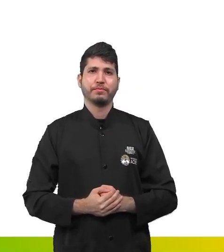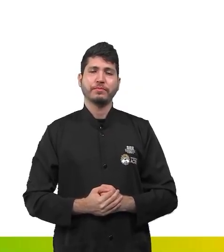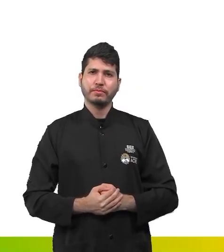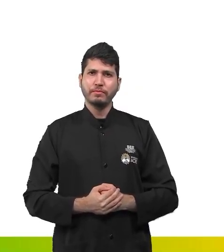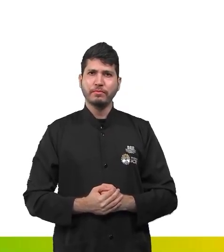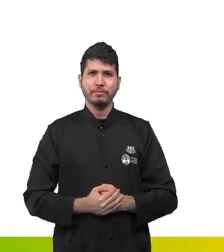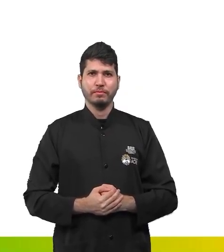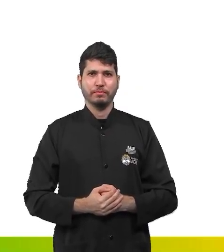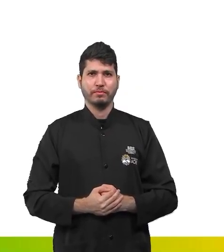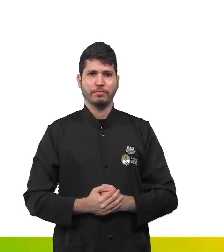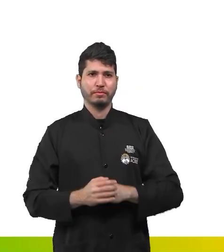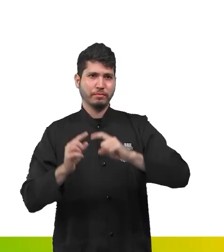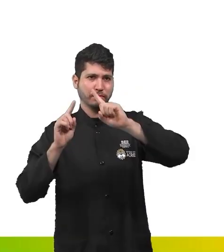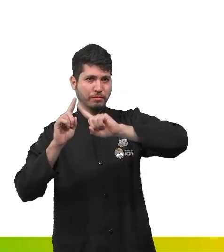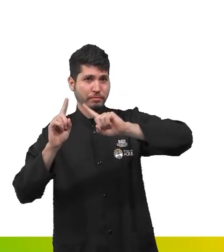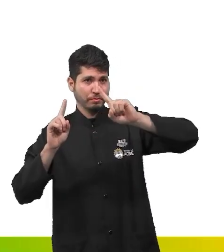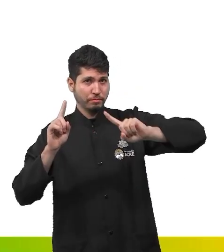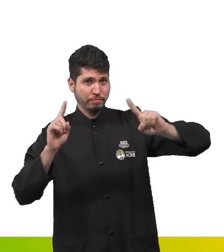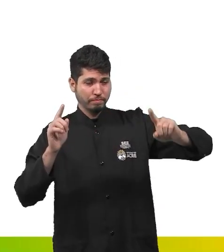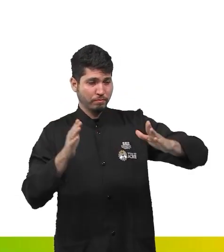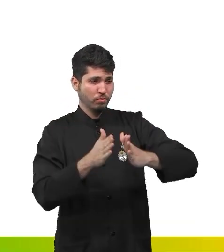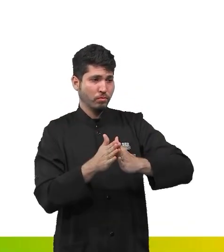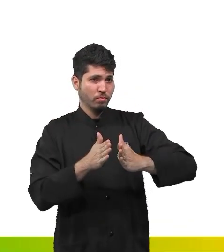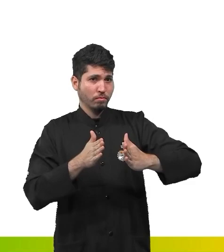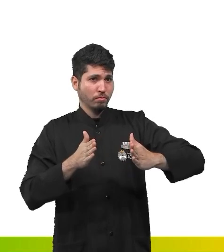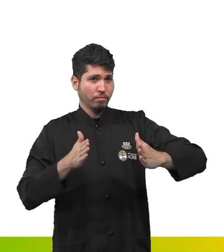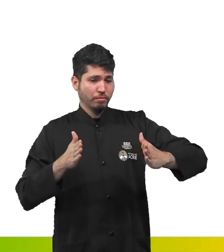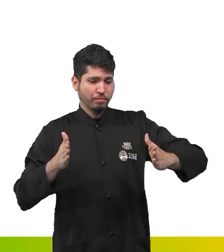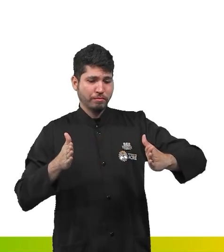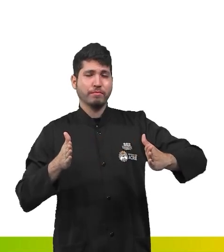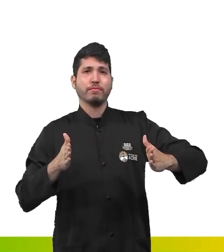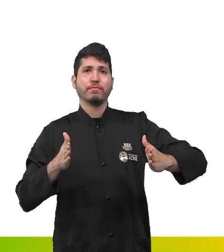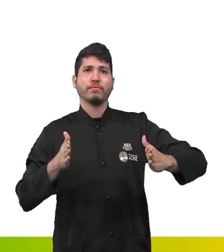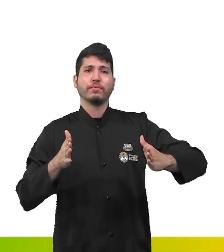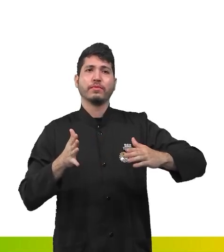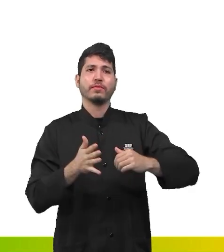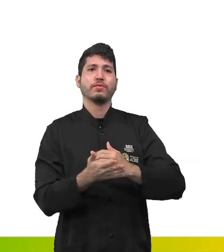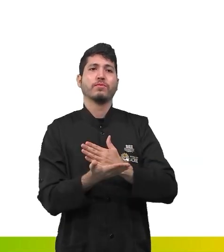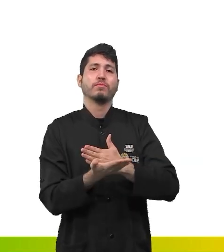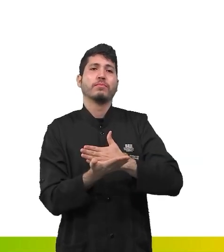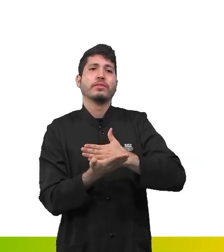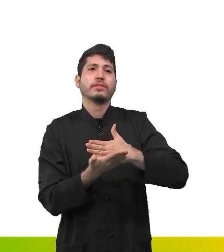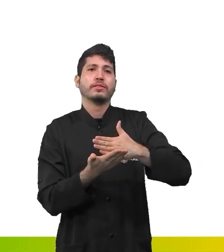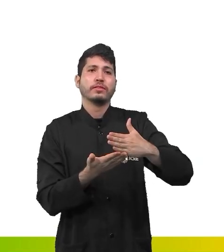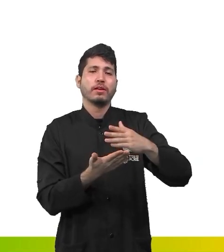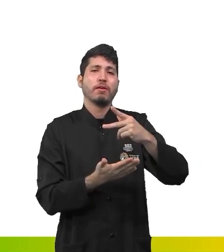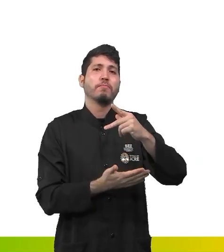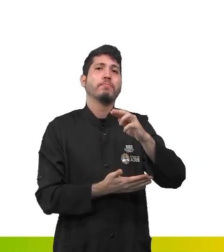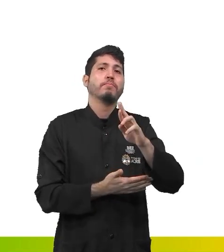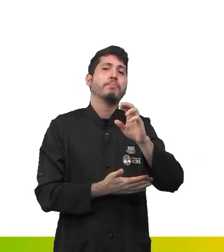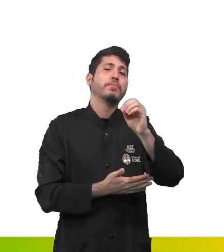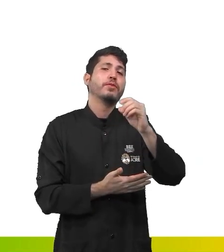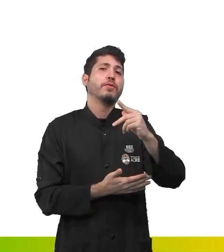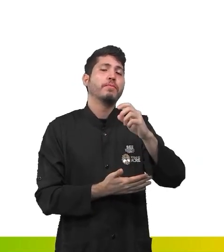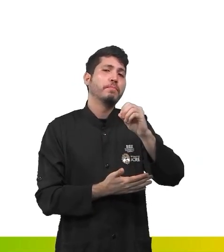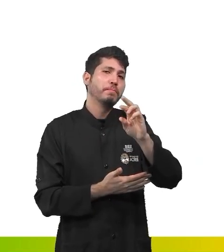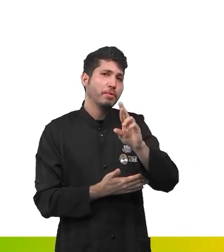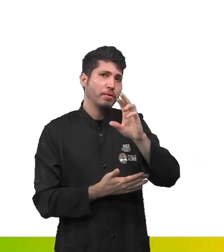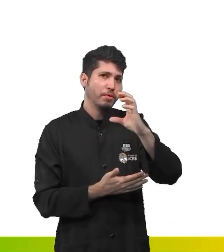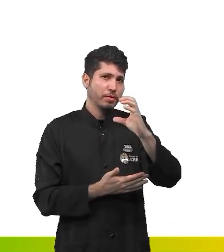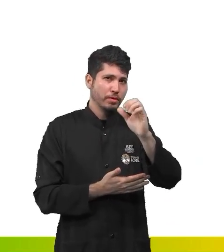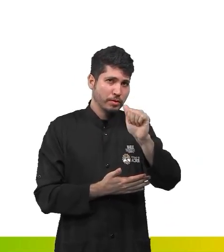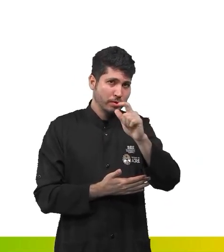Na variação entre grandezas, nós vamos falar primeiramente sobre as proporcionais, que elas têm seus valores aumentados